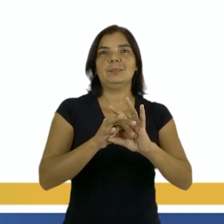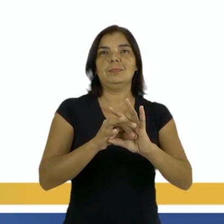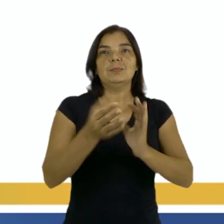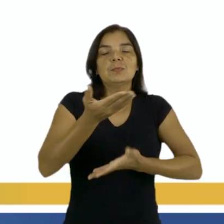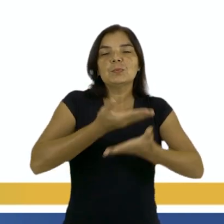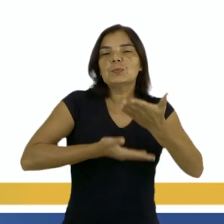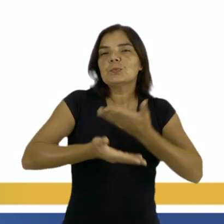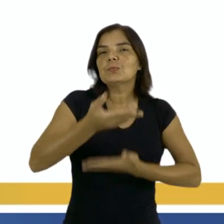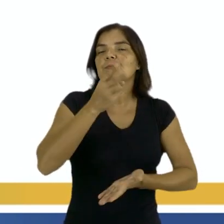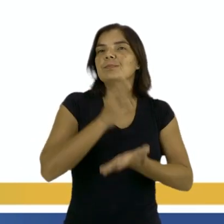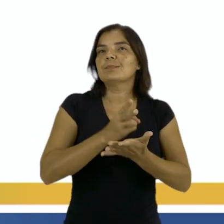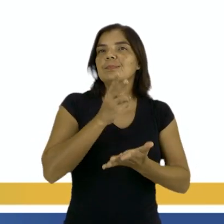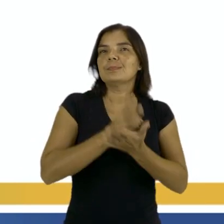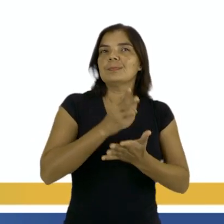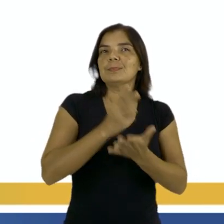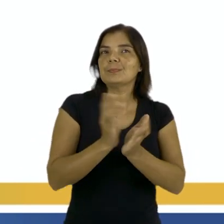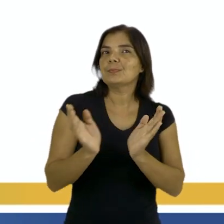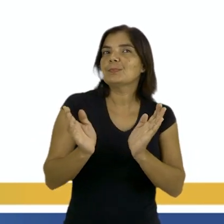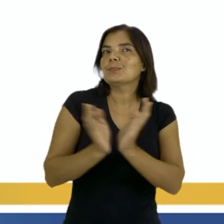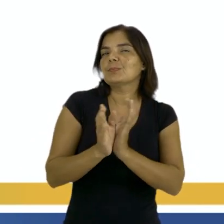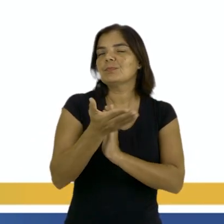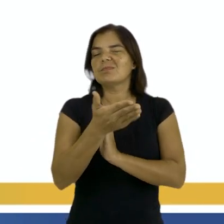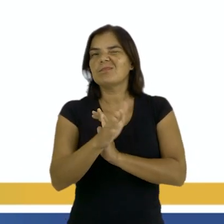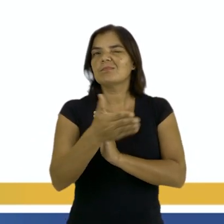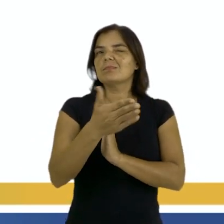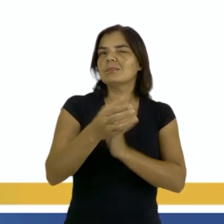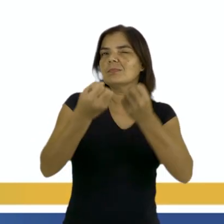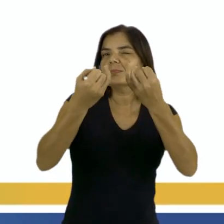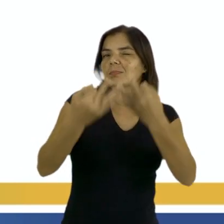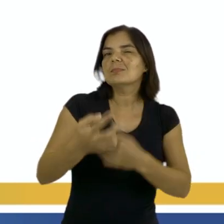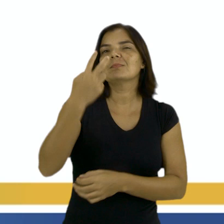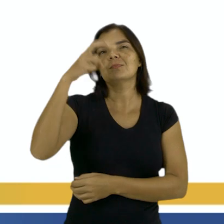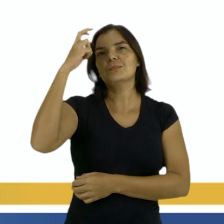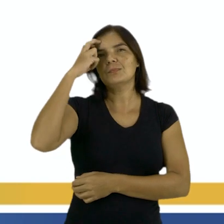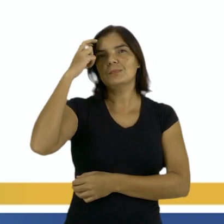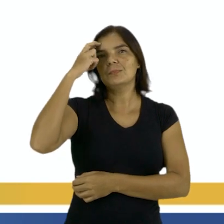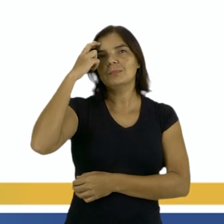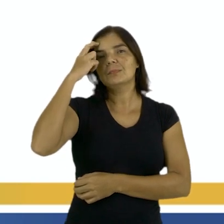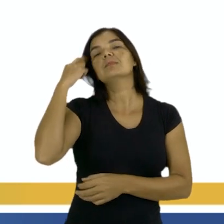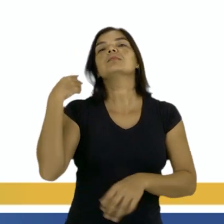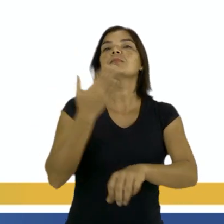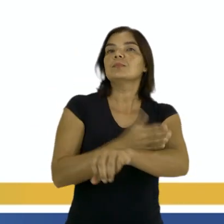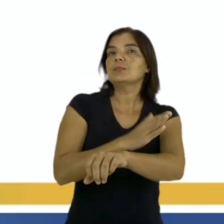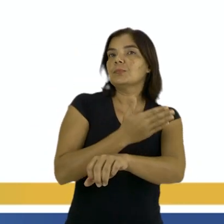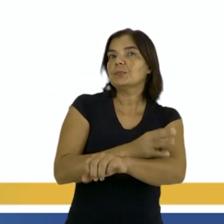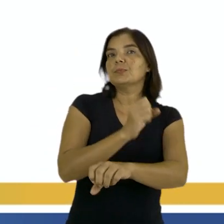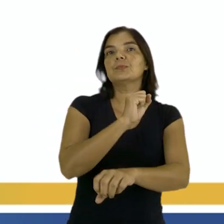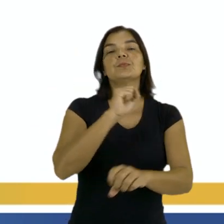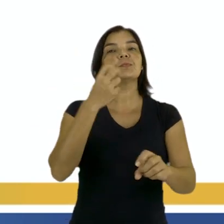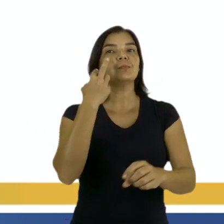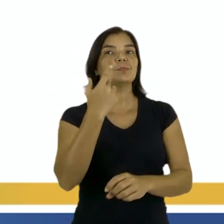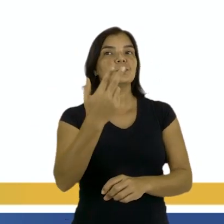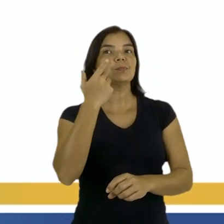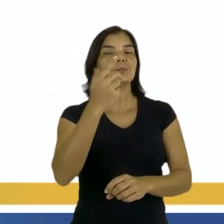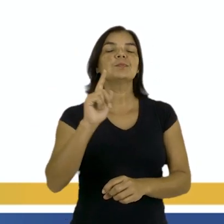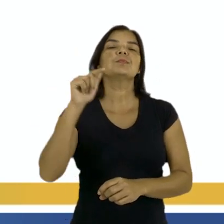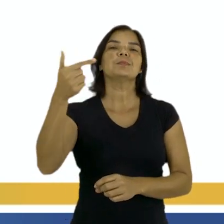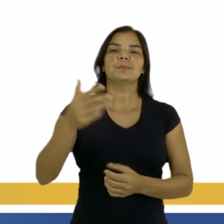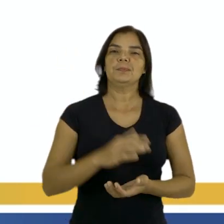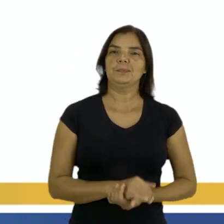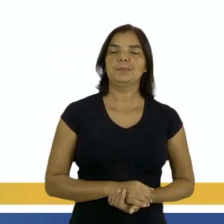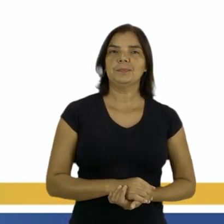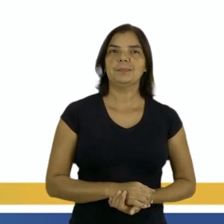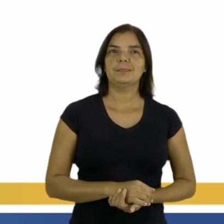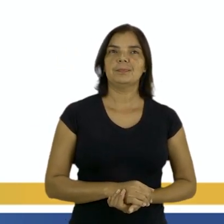ligação entre si, compartilhando muitas vezes um conjunto mais ou menos definido de culturas, práticas sociais, idiomas, entre